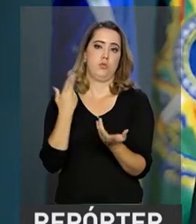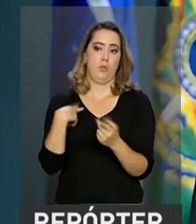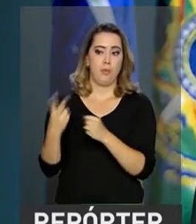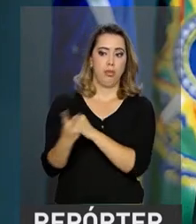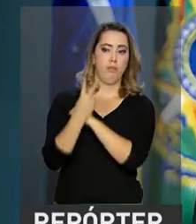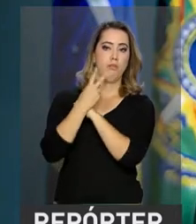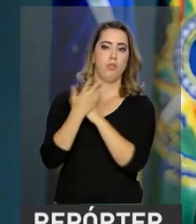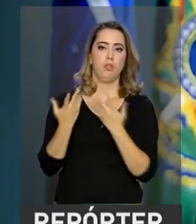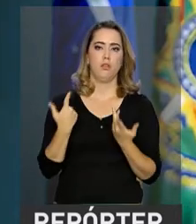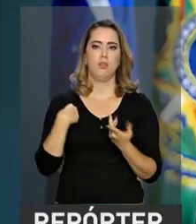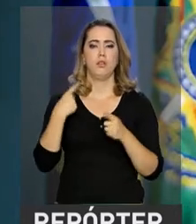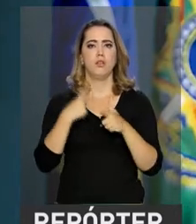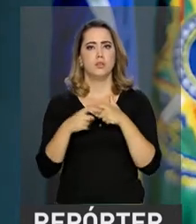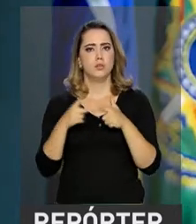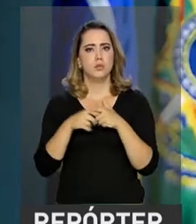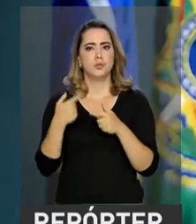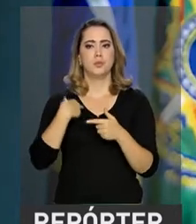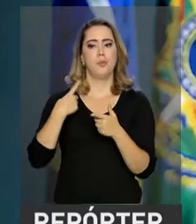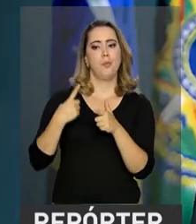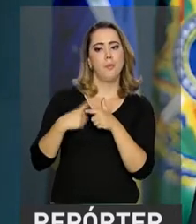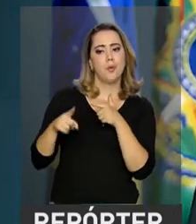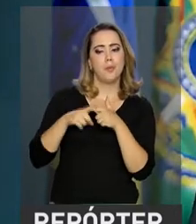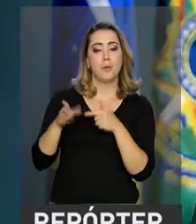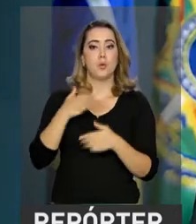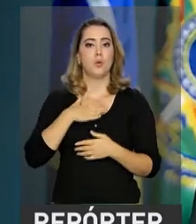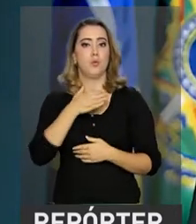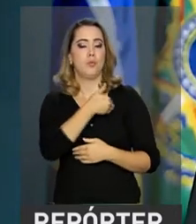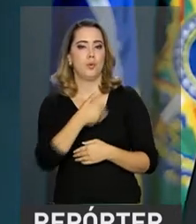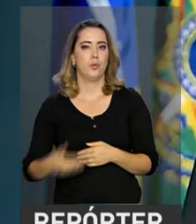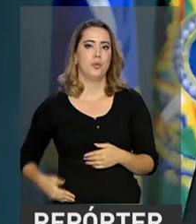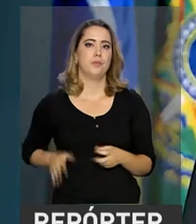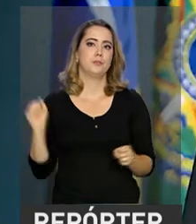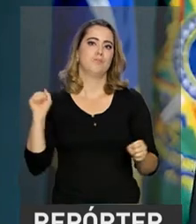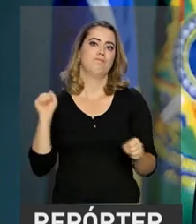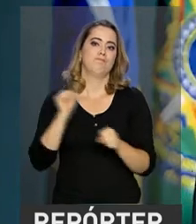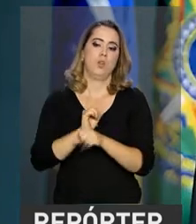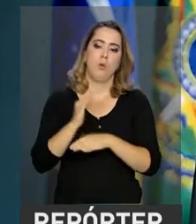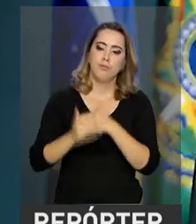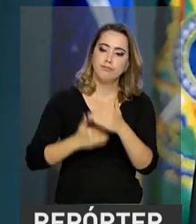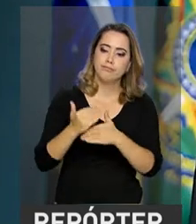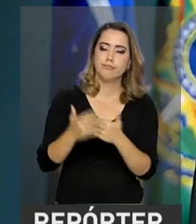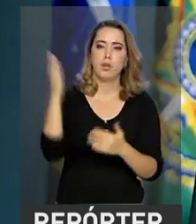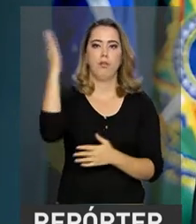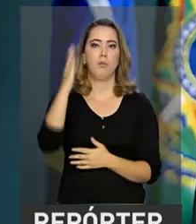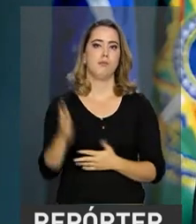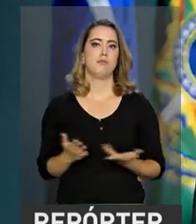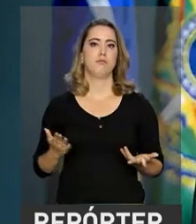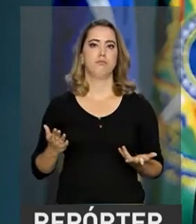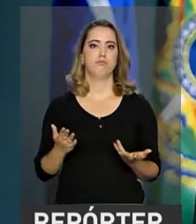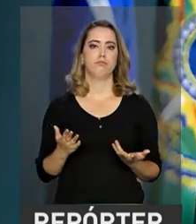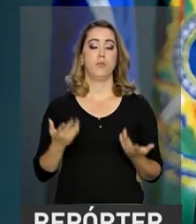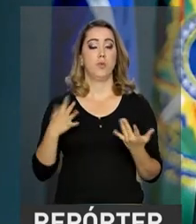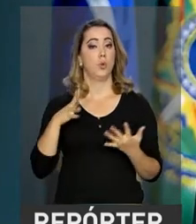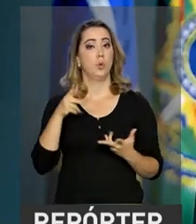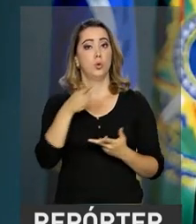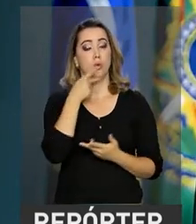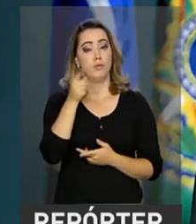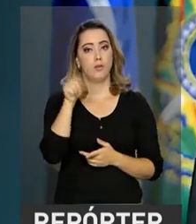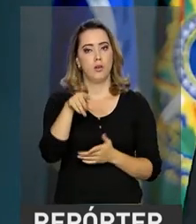que busca desestabilizar meu governo e paralisar o avanço do brasil tudo o que afirmei